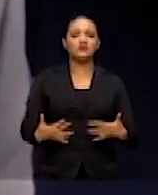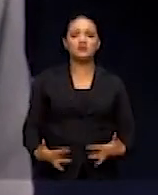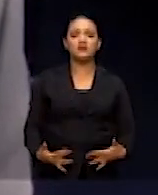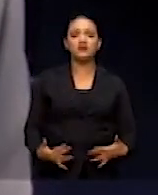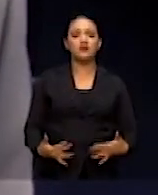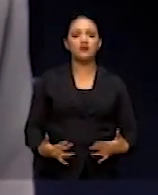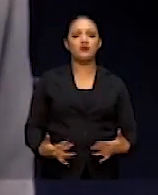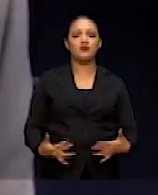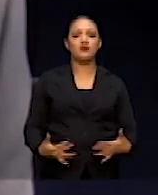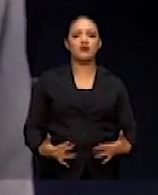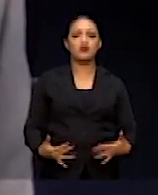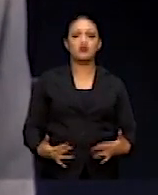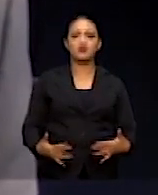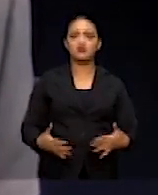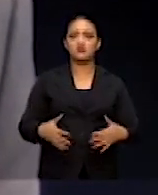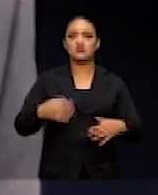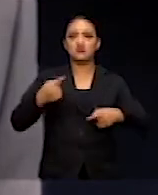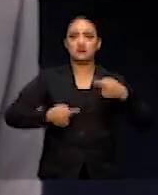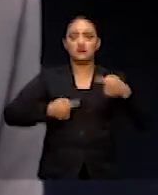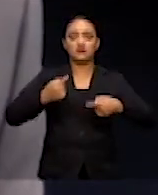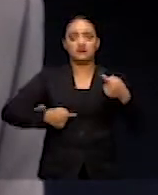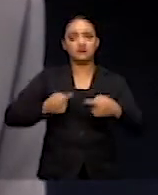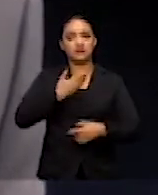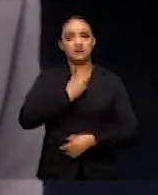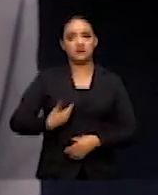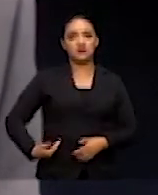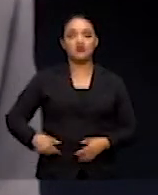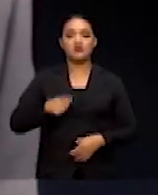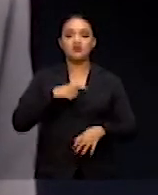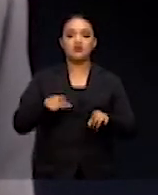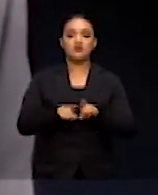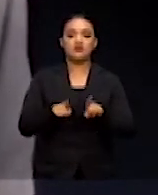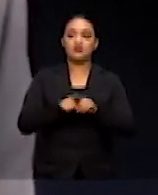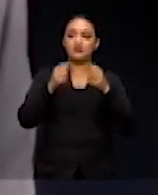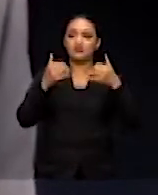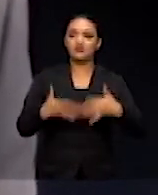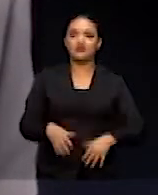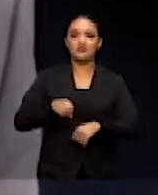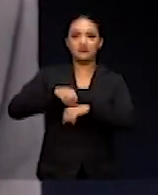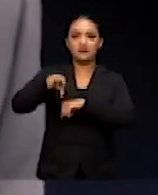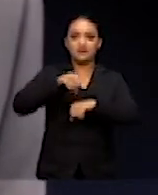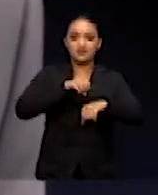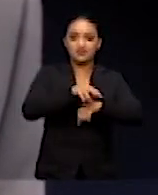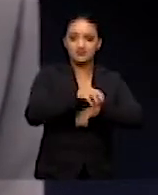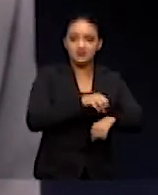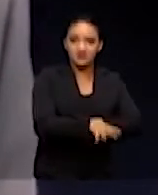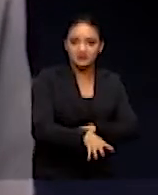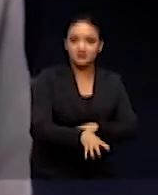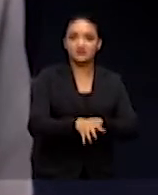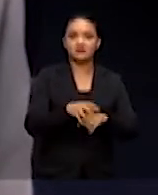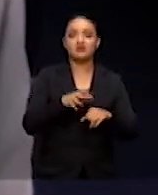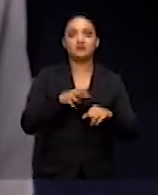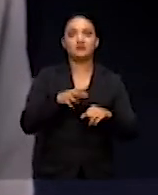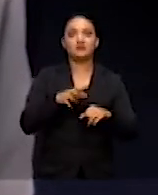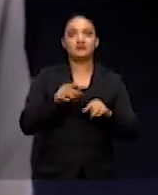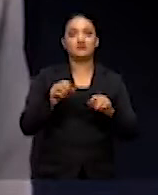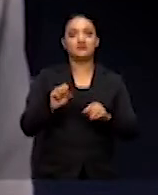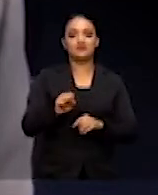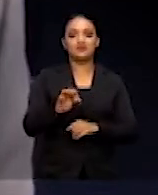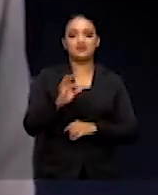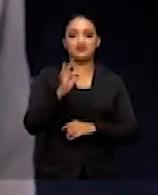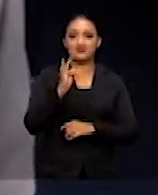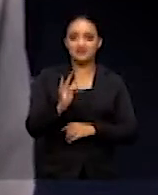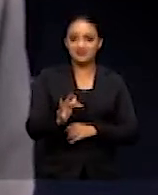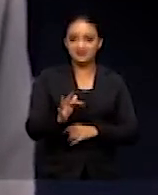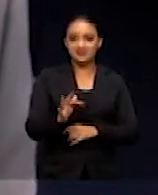políticas públicas pertinentes. Prestar contas à Vossa Excelência, prestar contas ao Supremo Tribunal